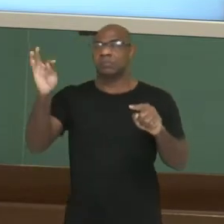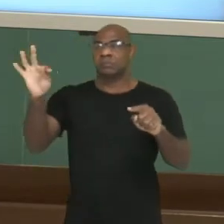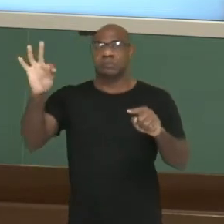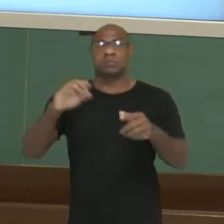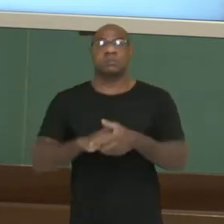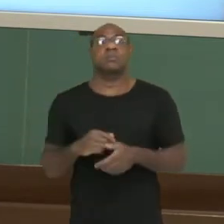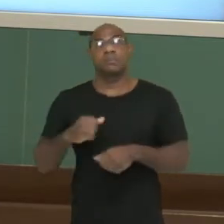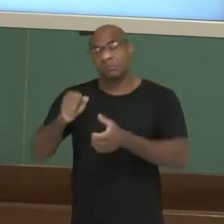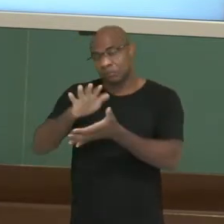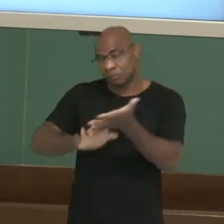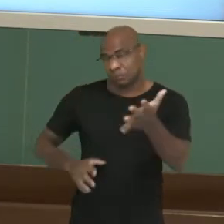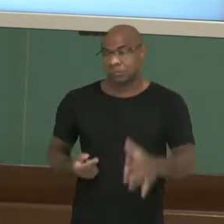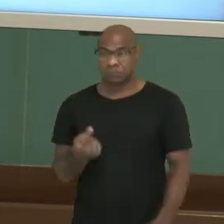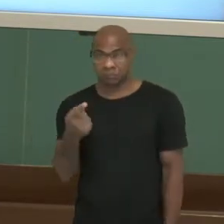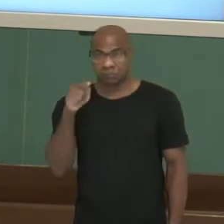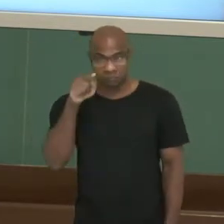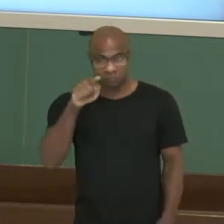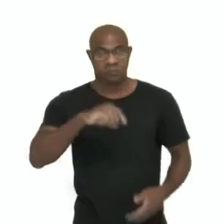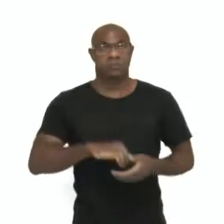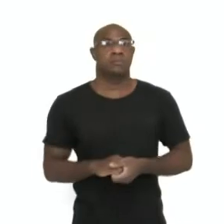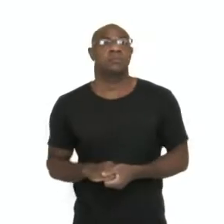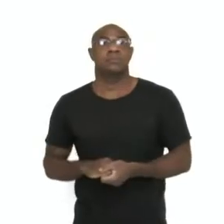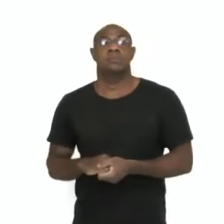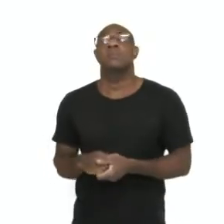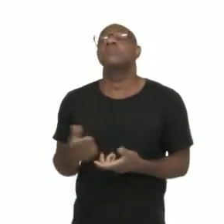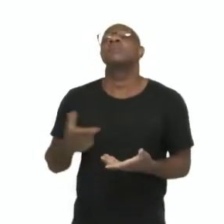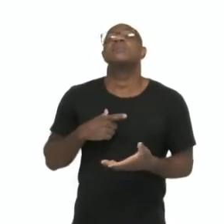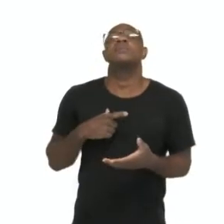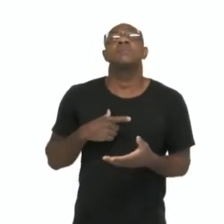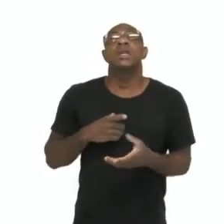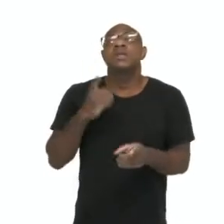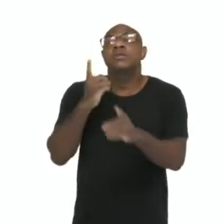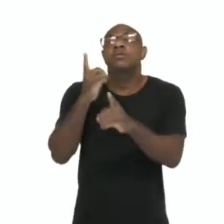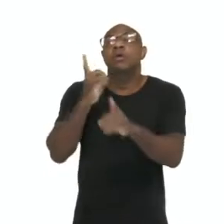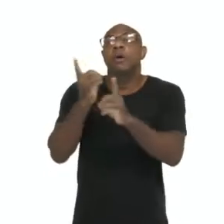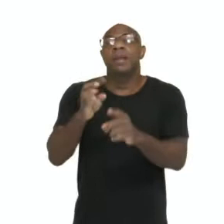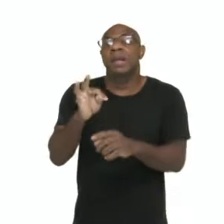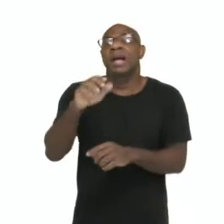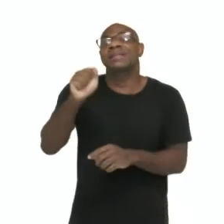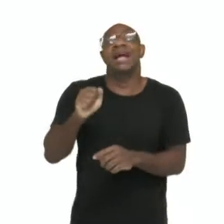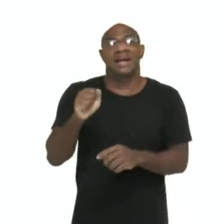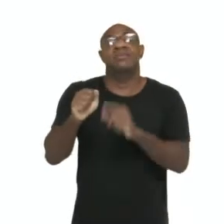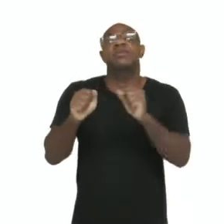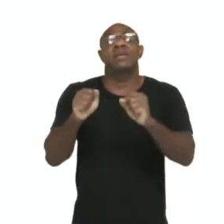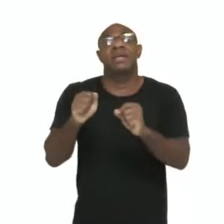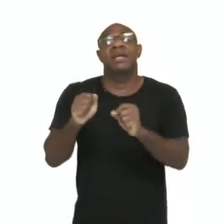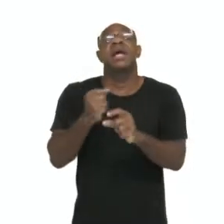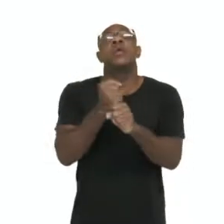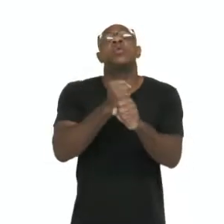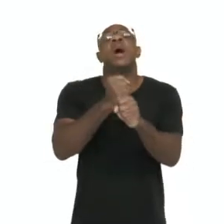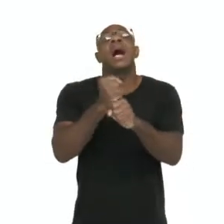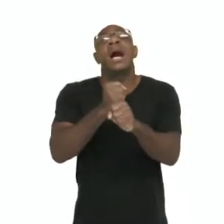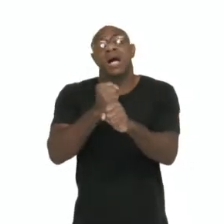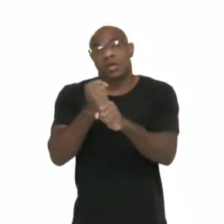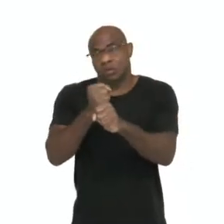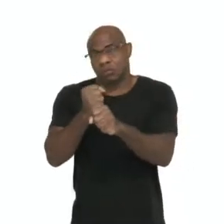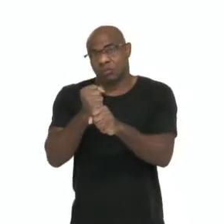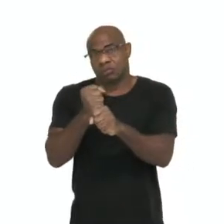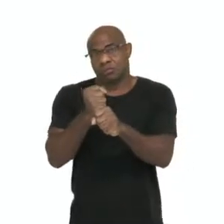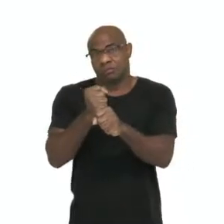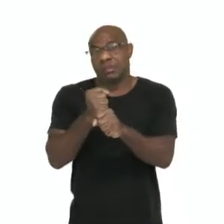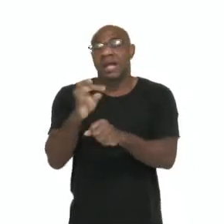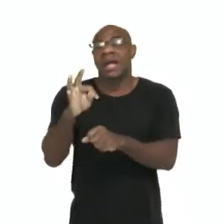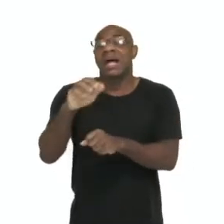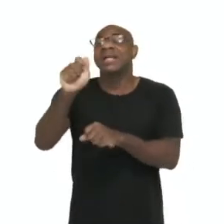1 aqui para você. Determine a taxa anual de juros compostos. Estou pedindo a